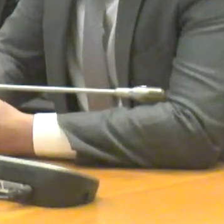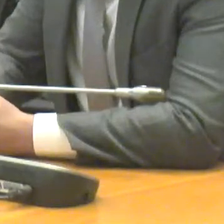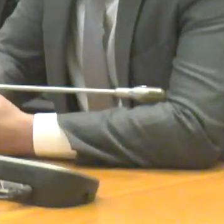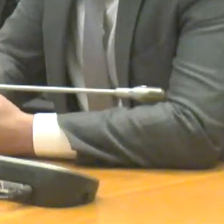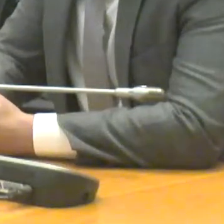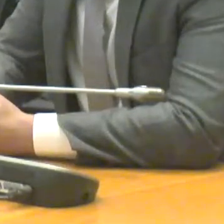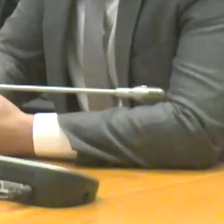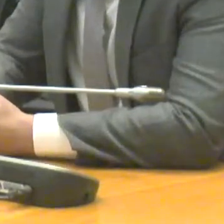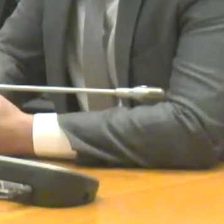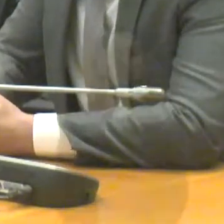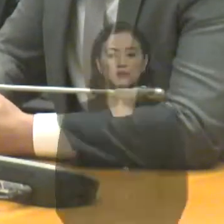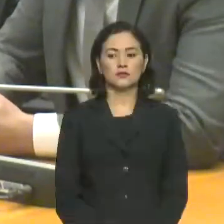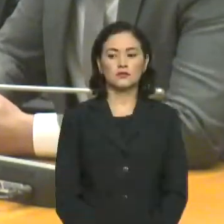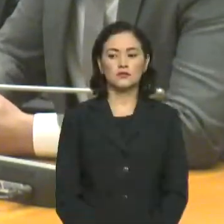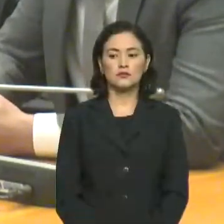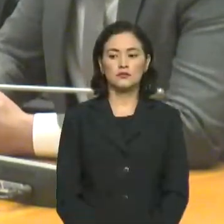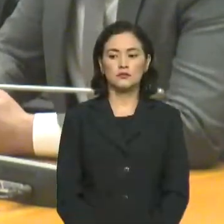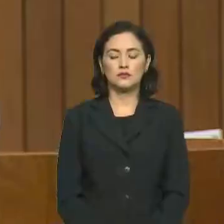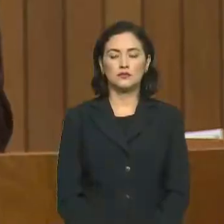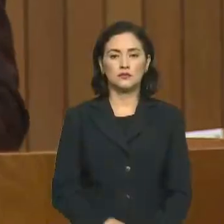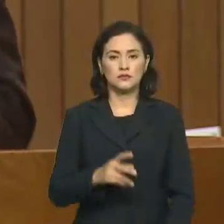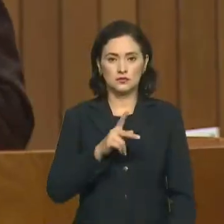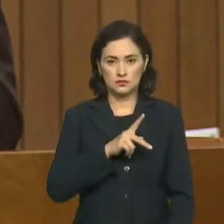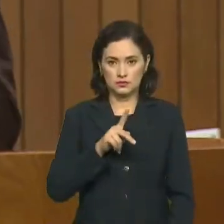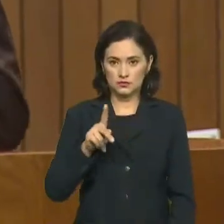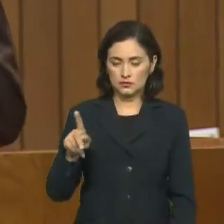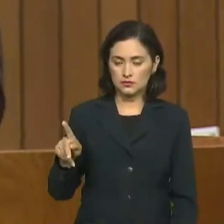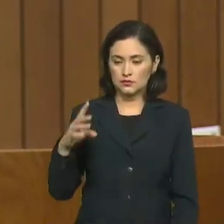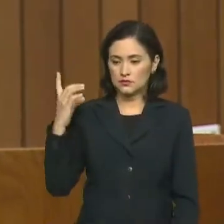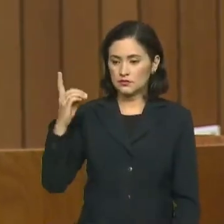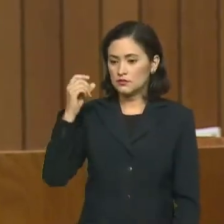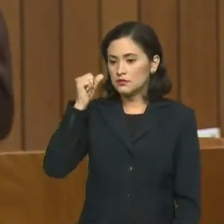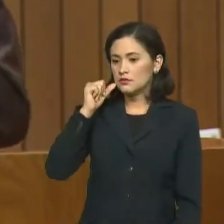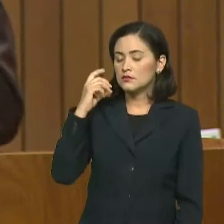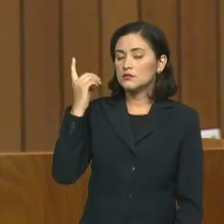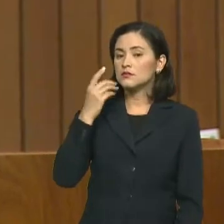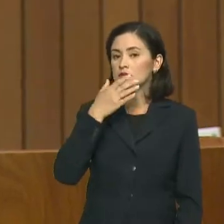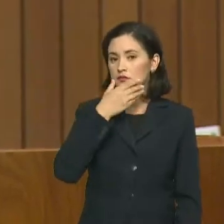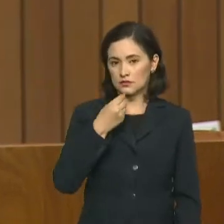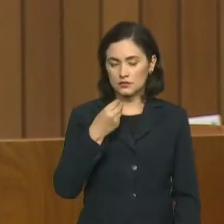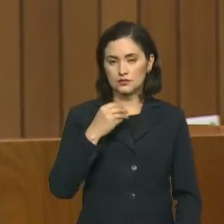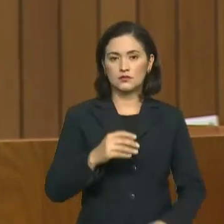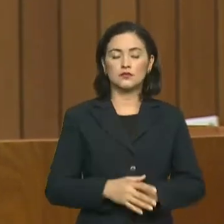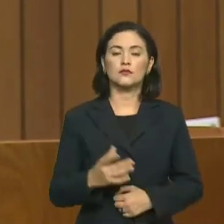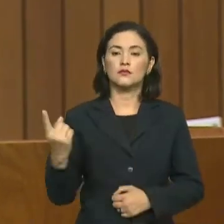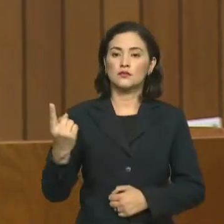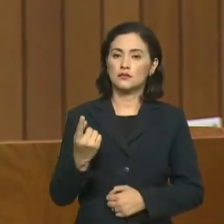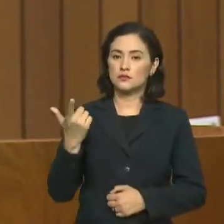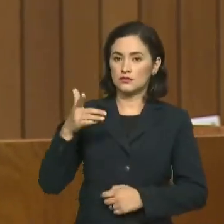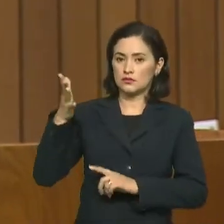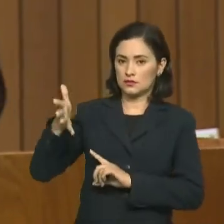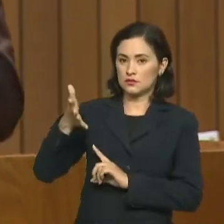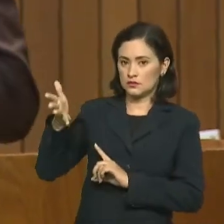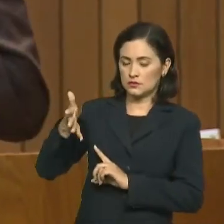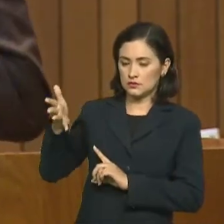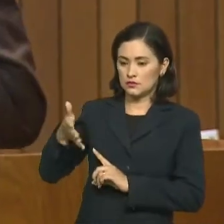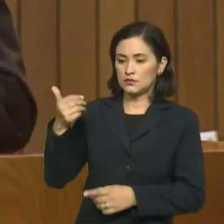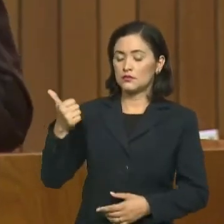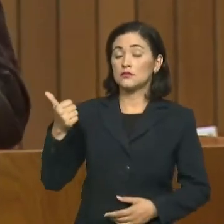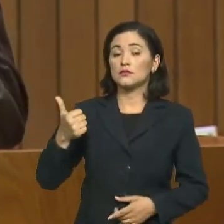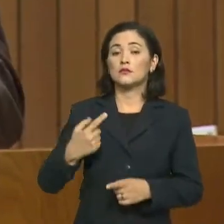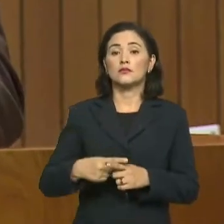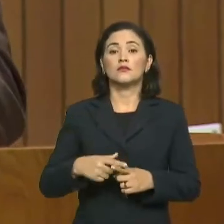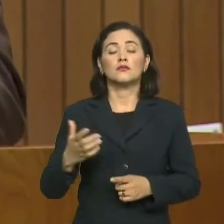senhor presidente, deputados e deputadas. Subo mais uma vez a esta tribuna, primeiro para